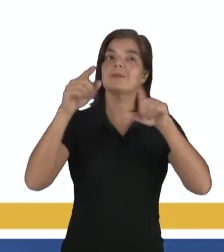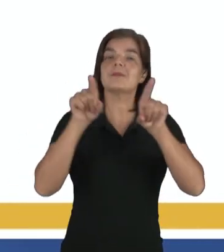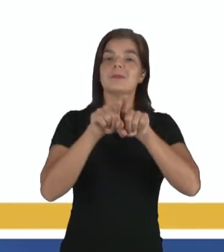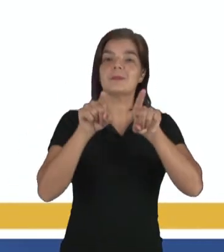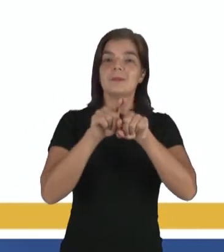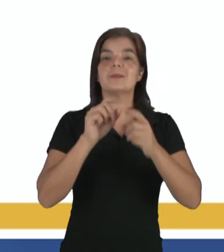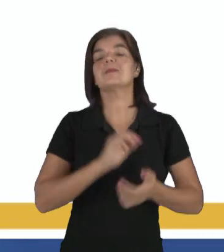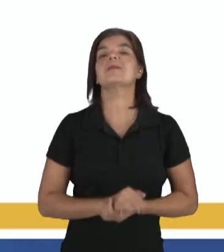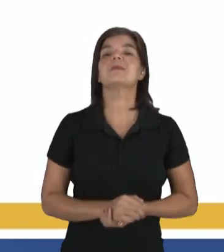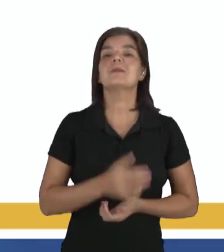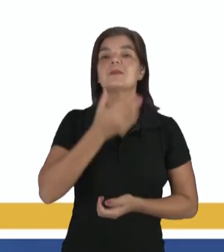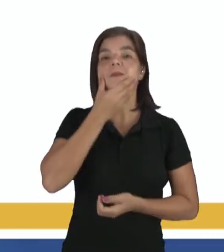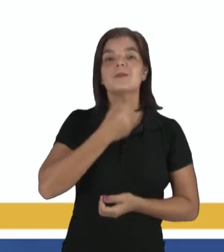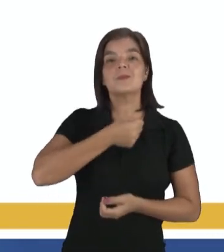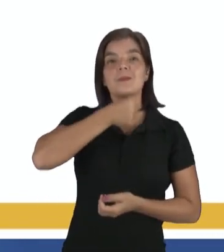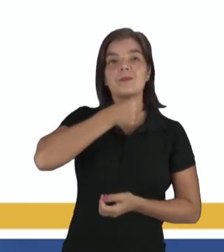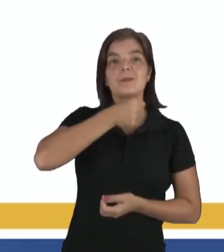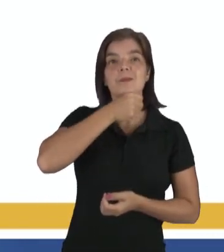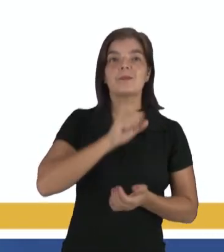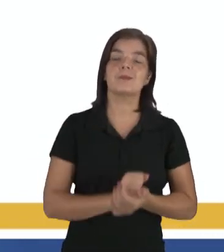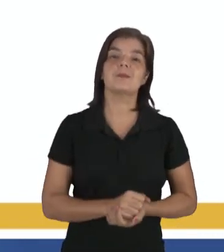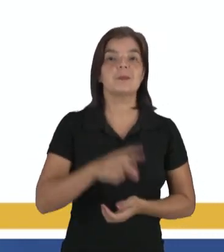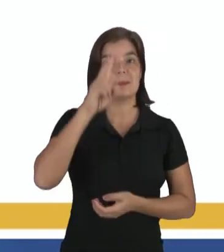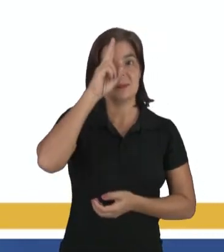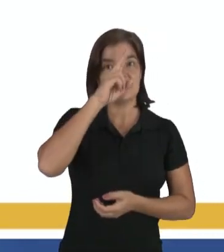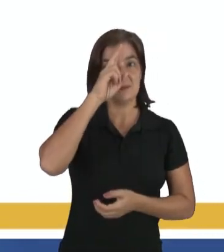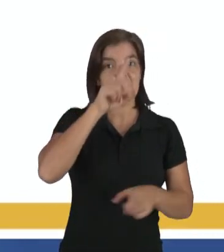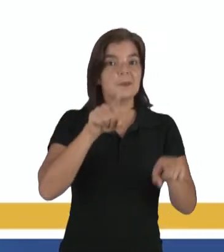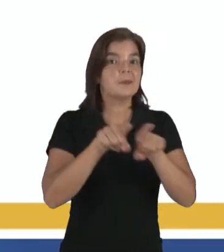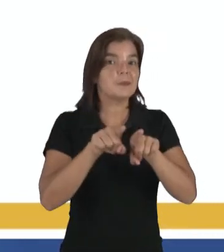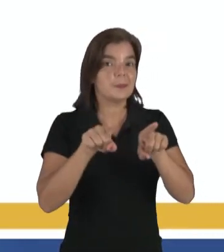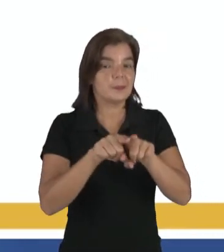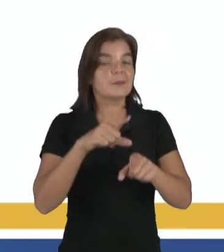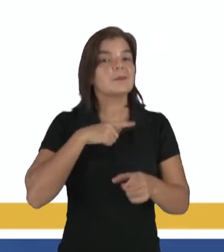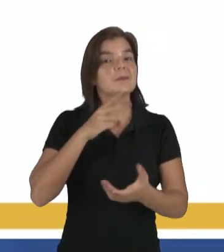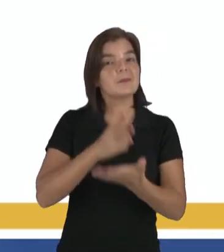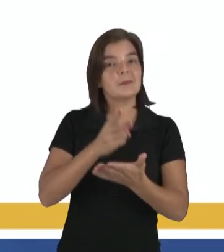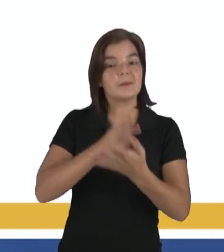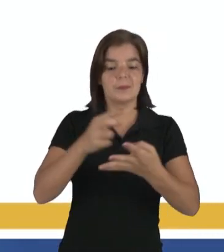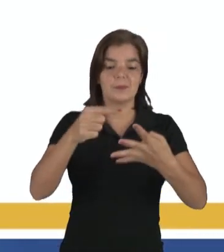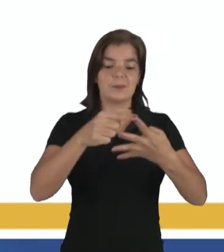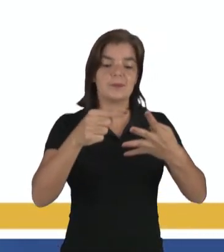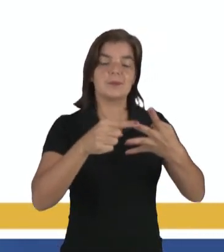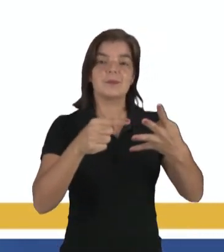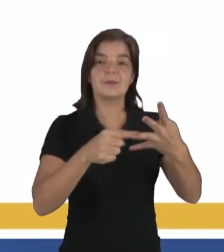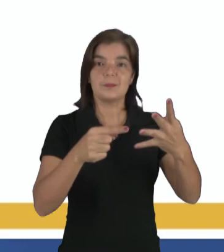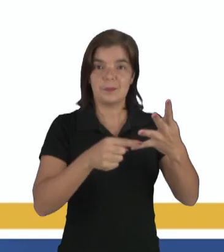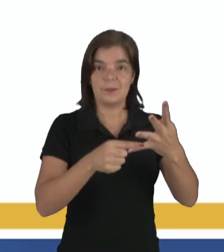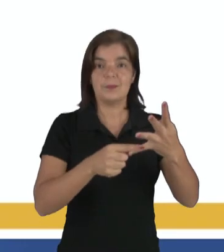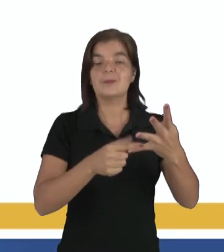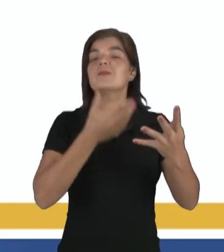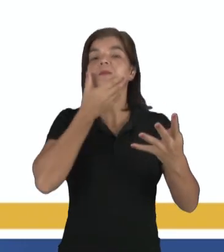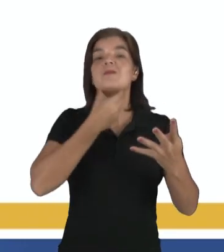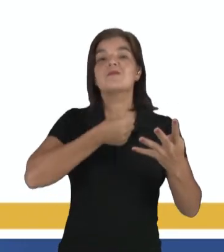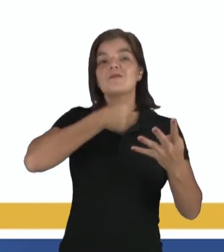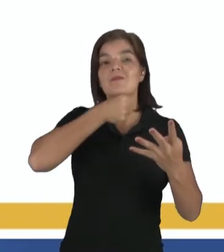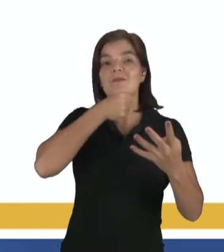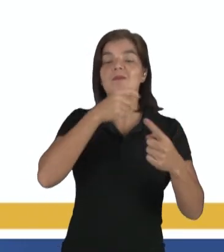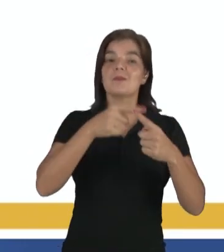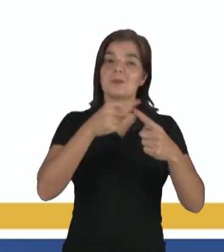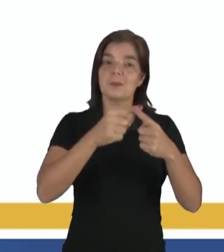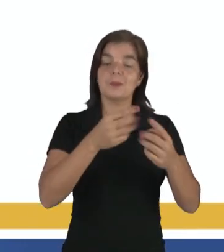temos grifada e greiner que são os avós lembrando o pessoal que nós temos sempre quatro avós certo porque